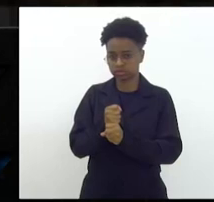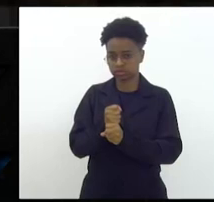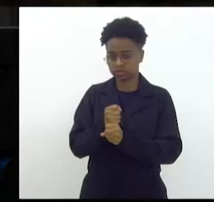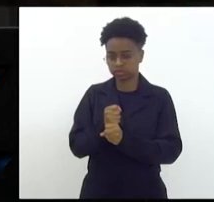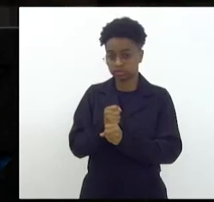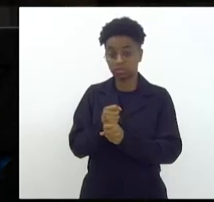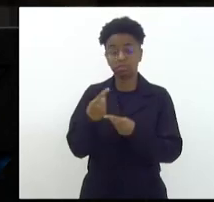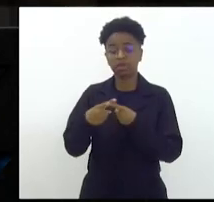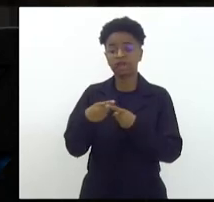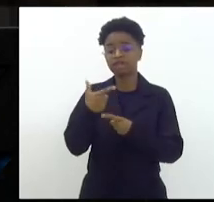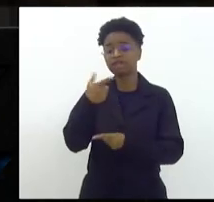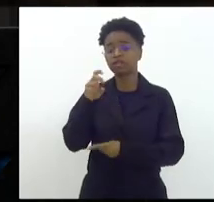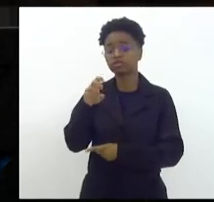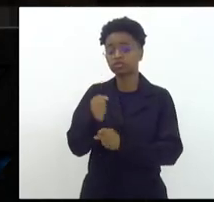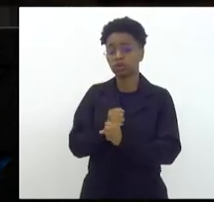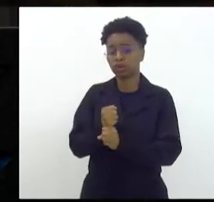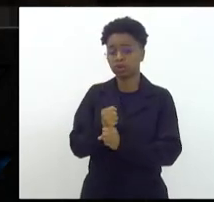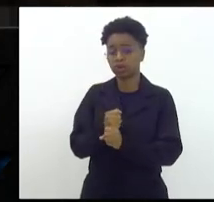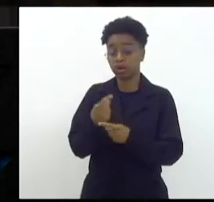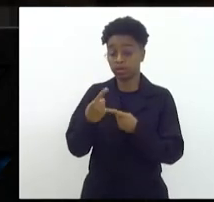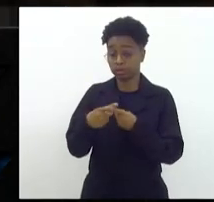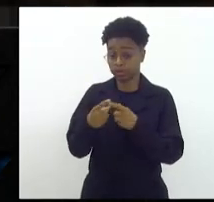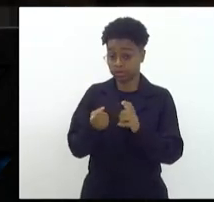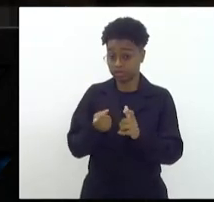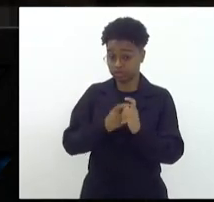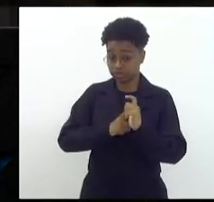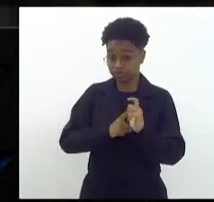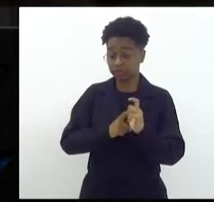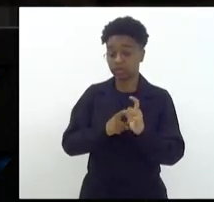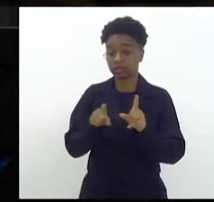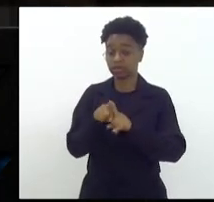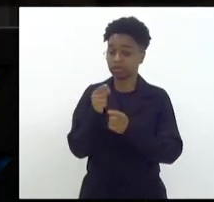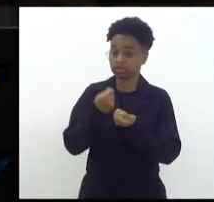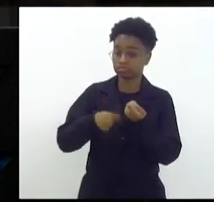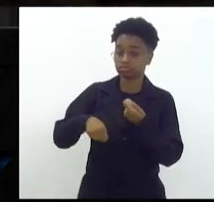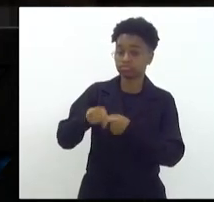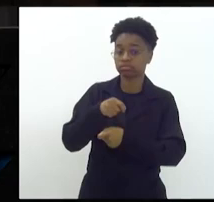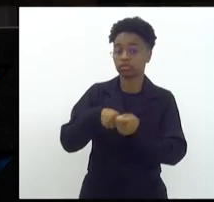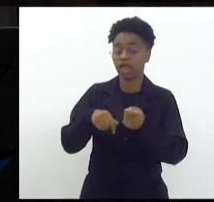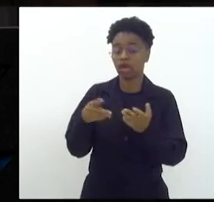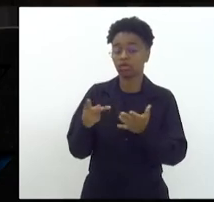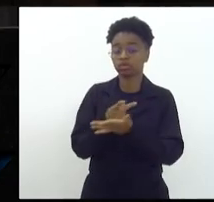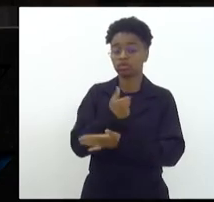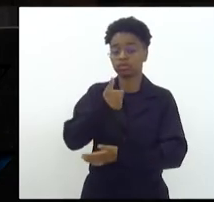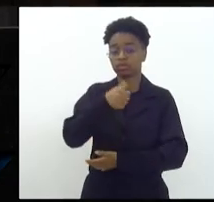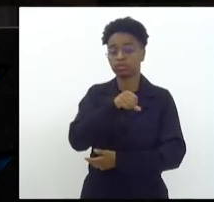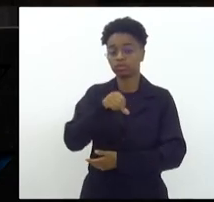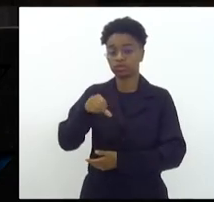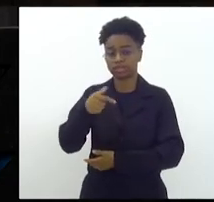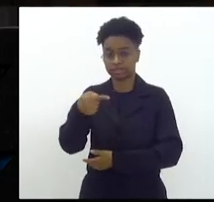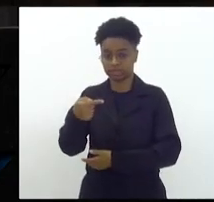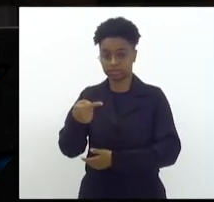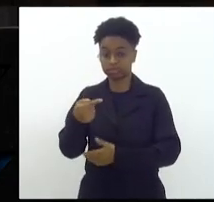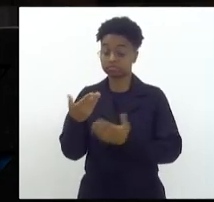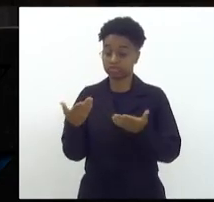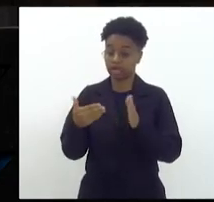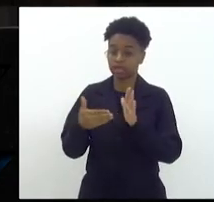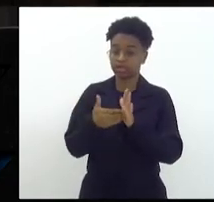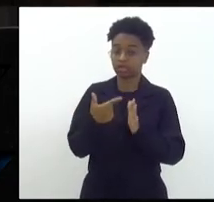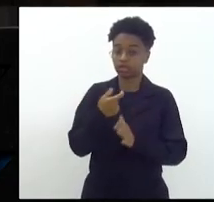e por que 25 anos que a dívida na grande negociação dela foi 97 até 22